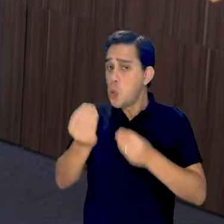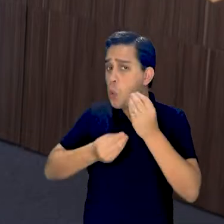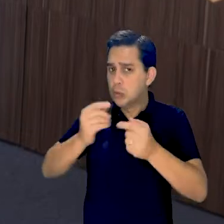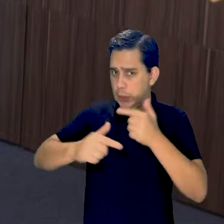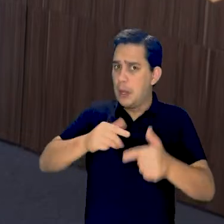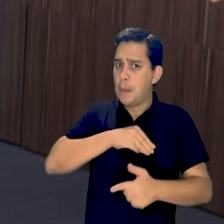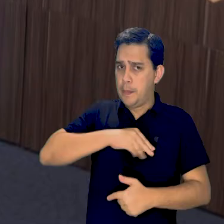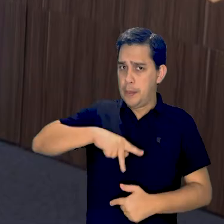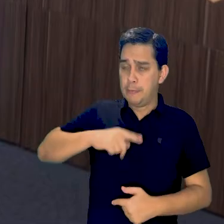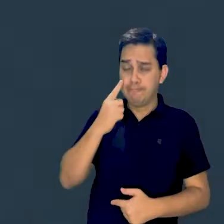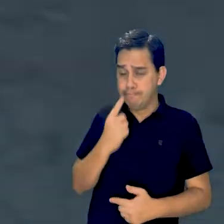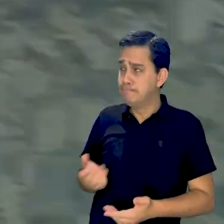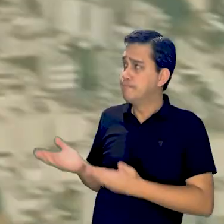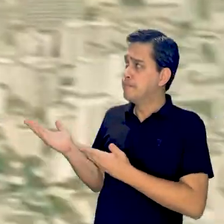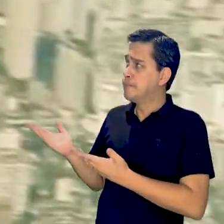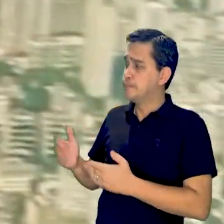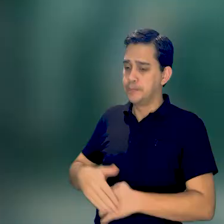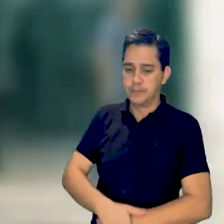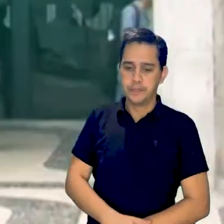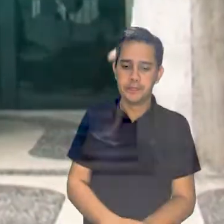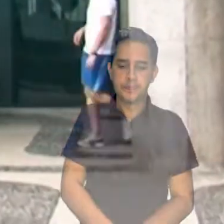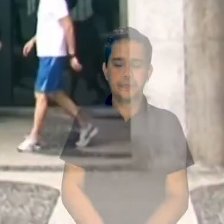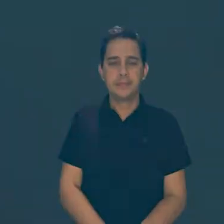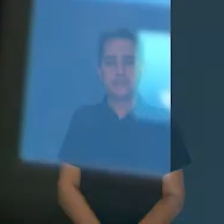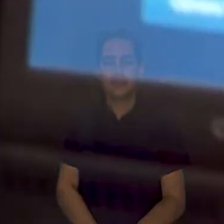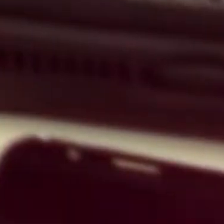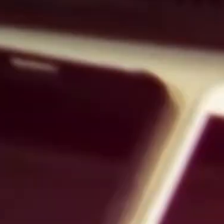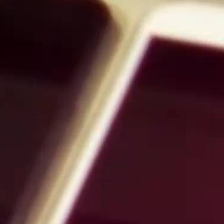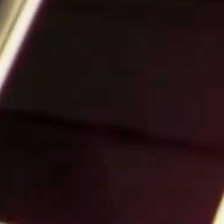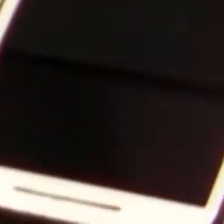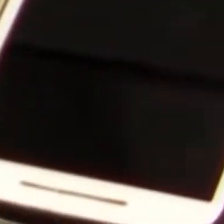Atuação do MPRJ.